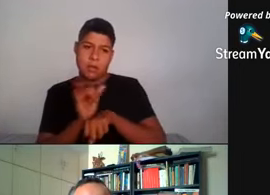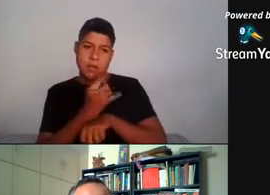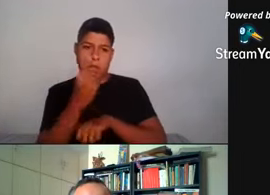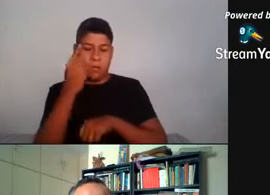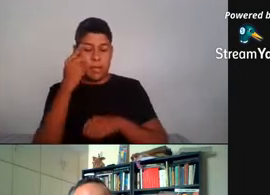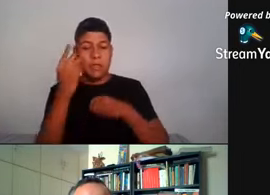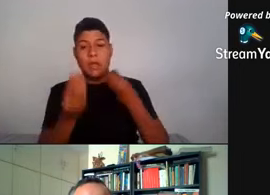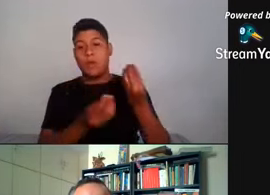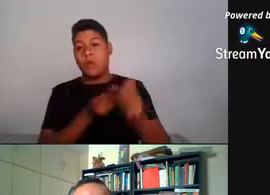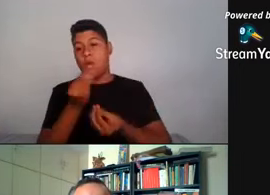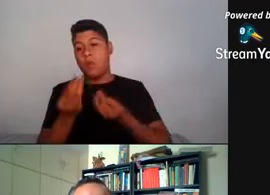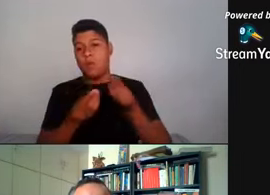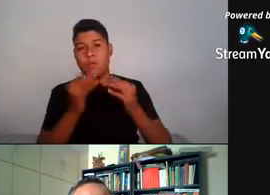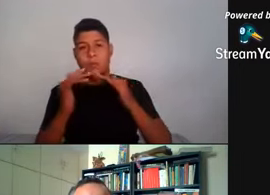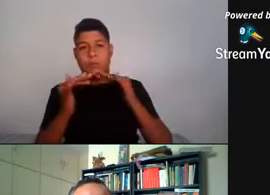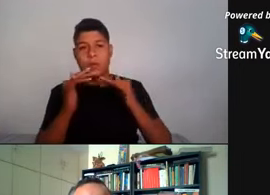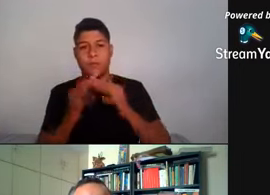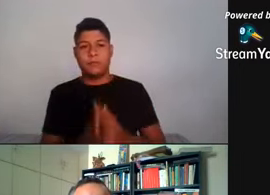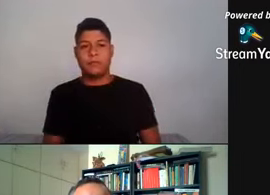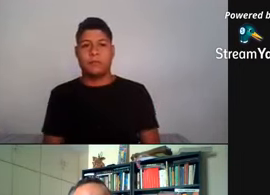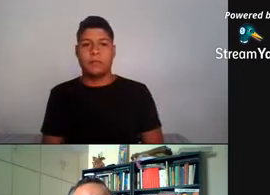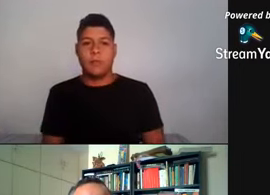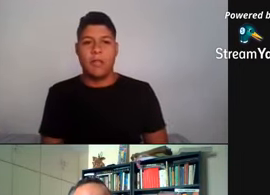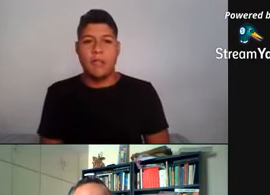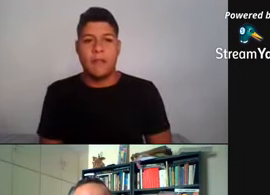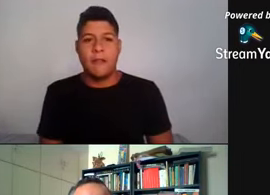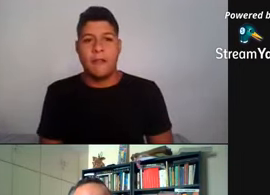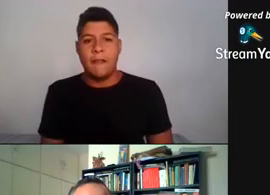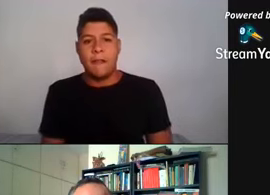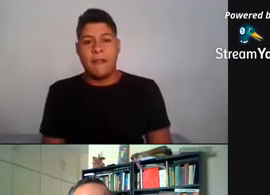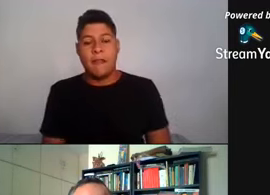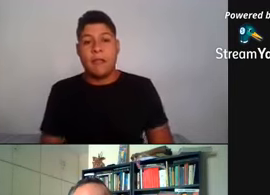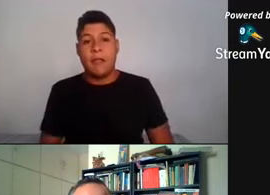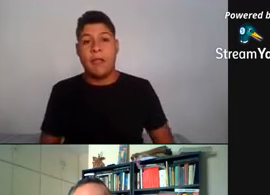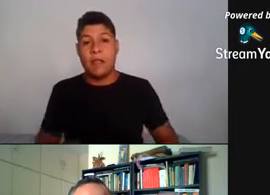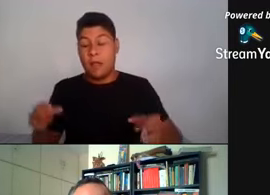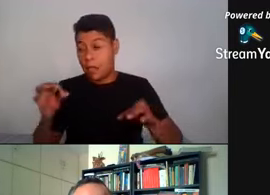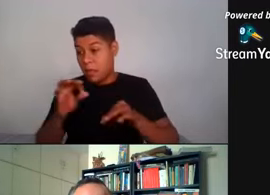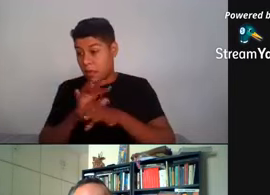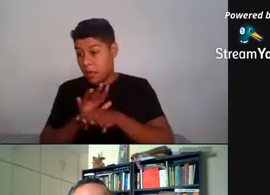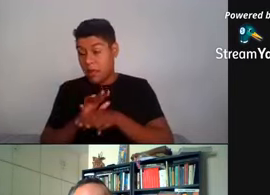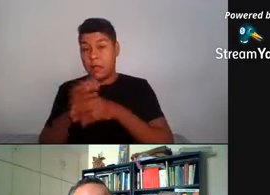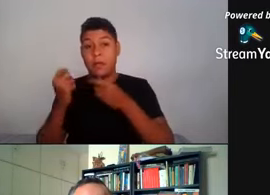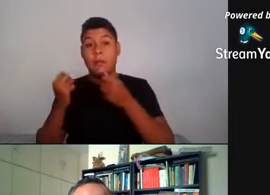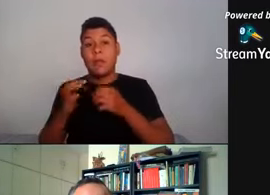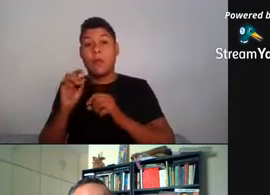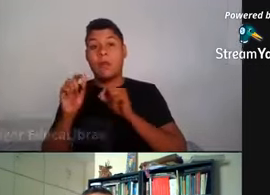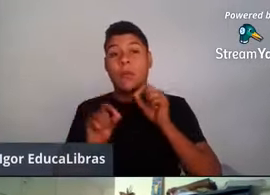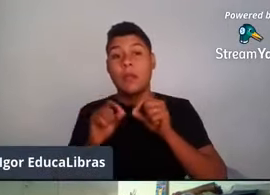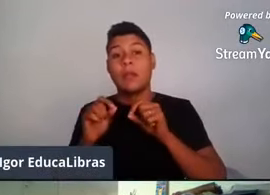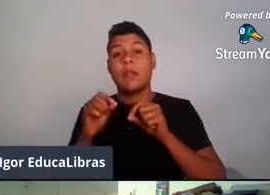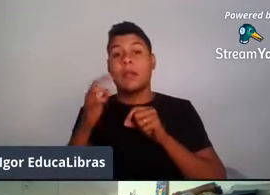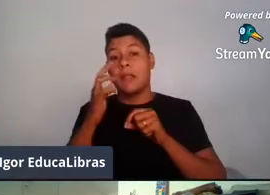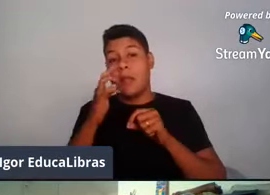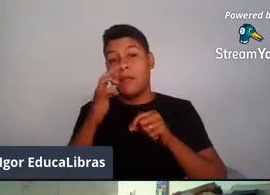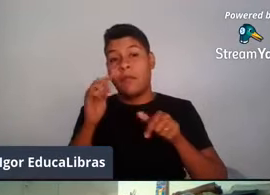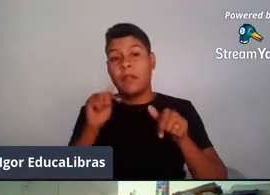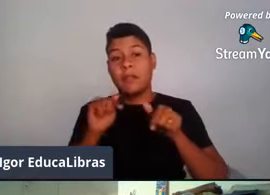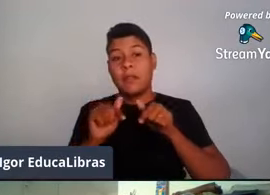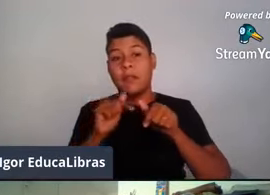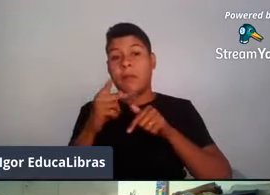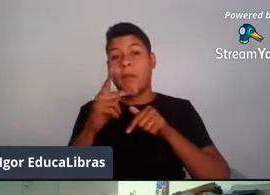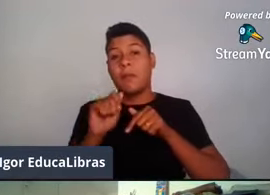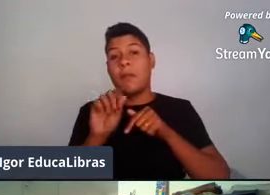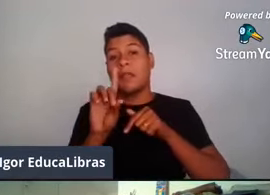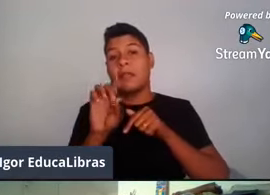repensar esse movimento. Para encerrar, eu só queria dizer uma coisa, aproveitar que a Nalva está aqui. A Nalva trabalhou muitos anos no PADEF.